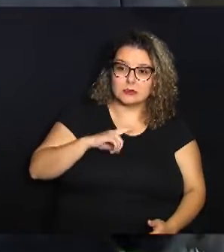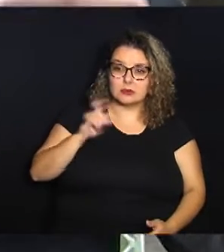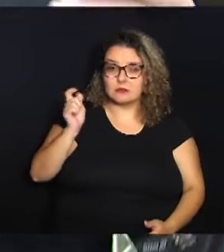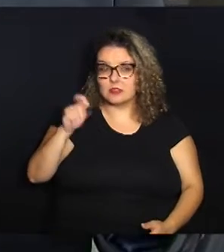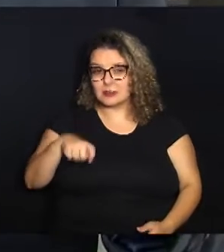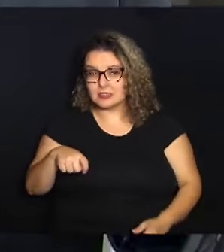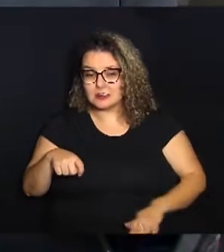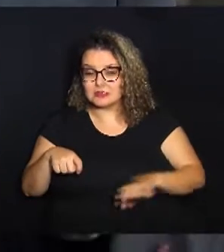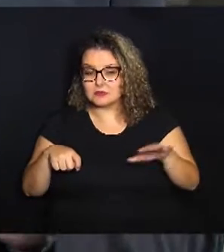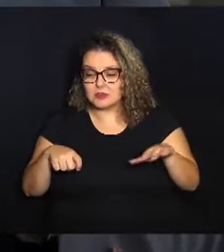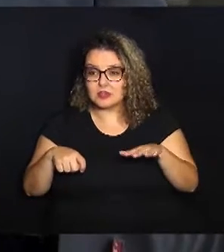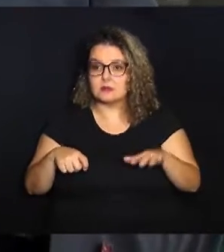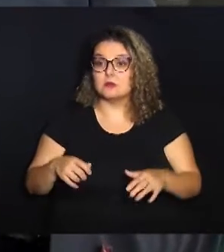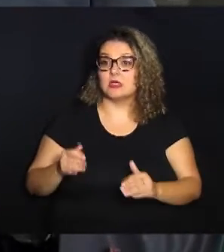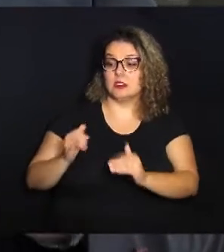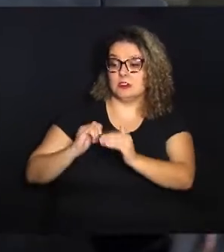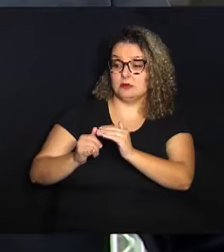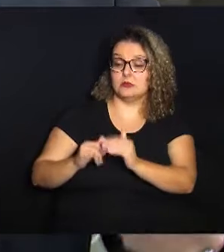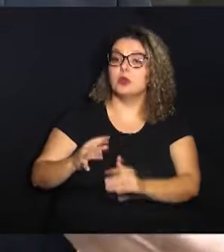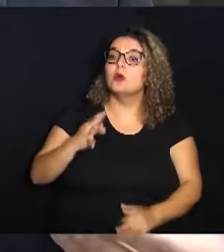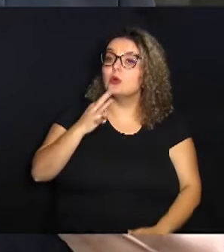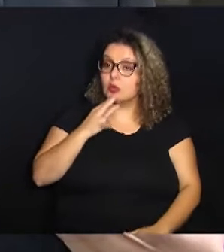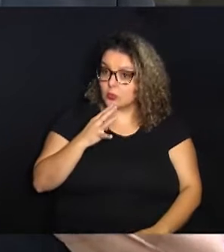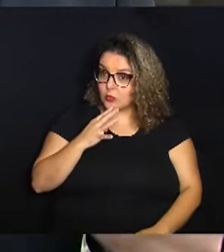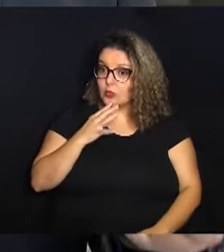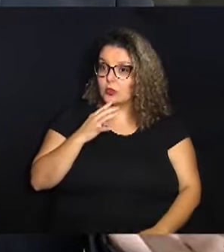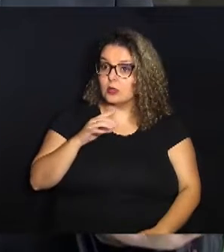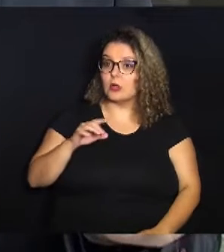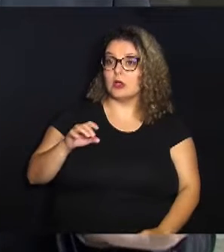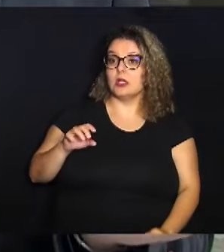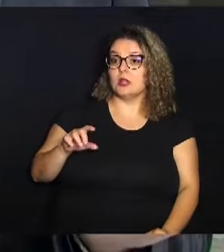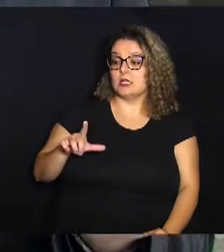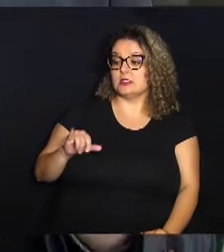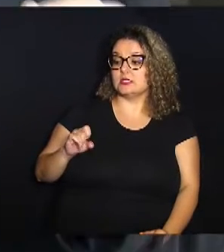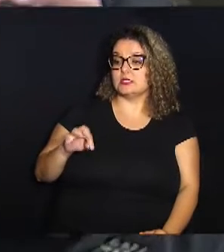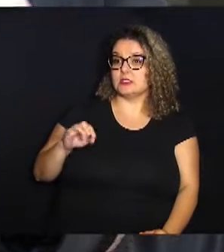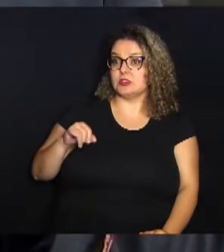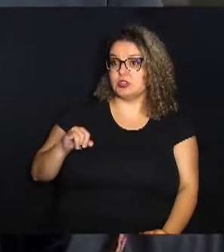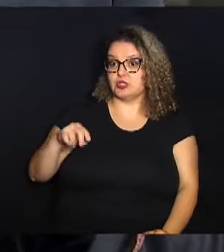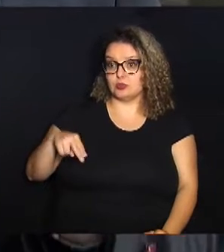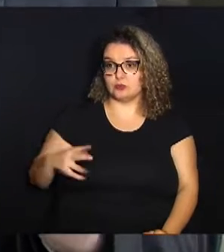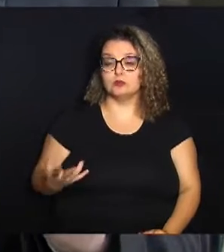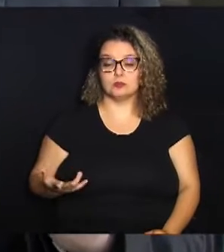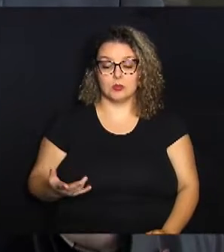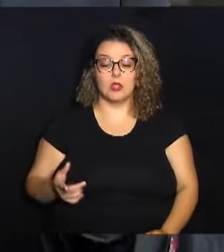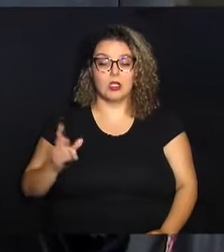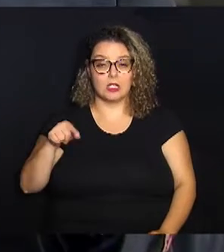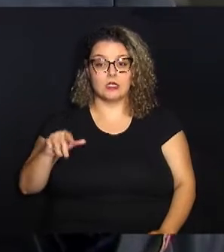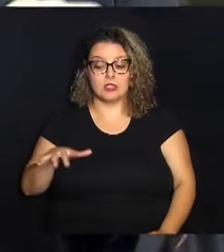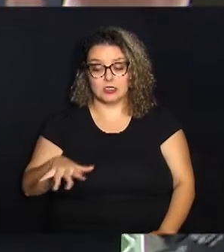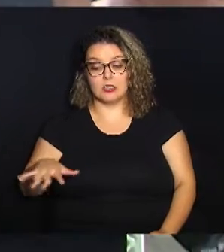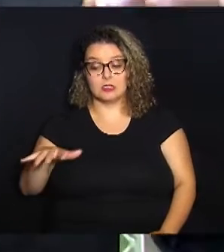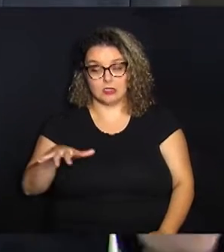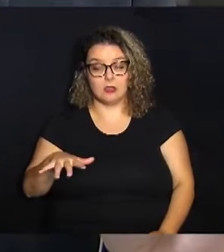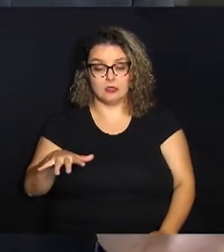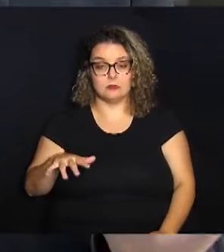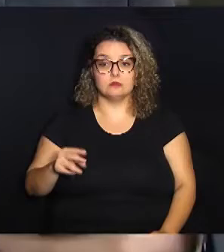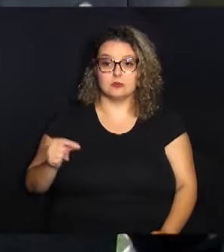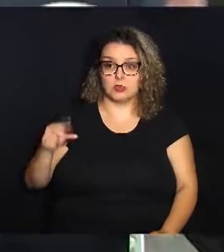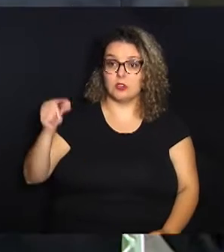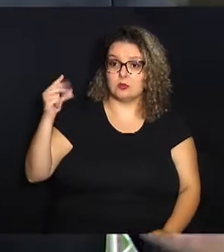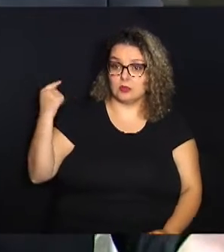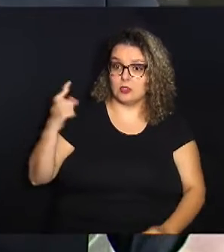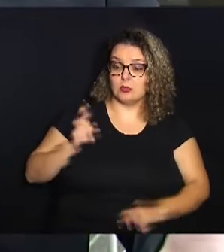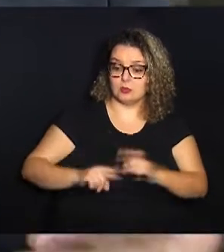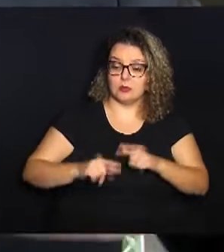mercado, mas sim startups que hoje a gente conhece como early stage. Aquela startup que hoje está no mercado, já tem um produto